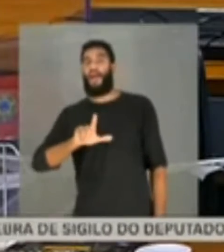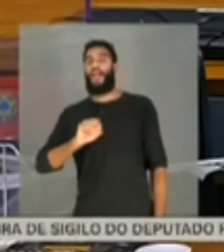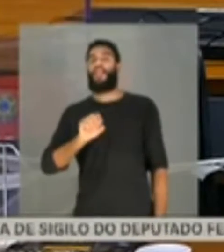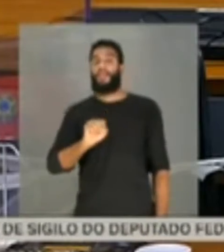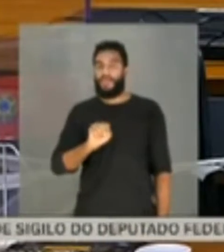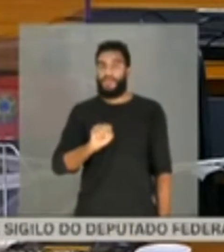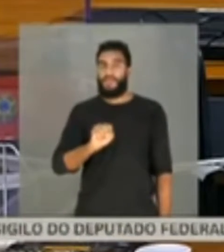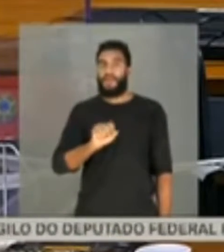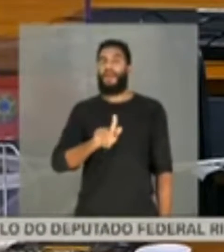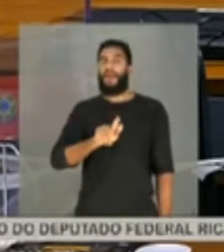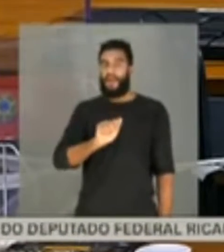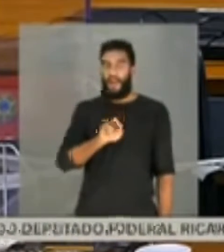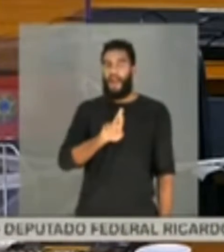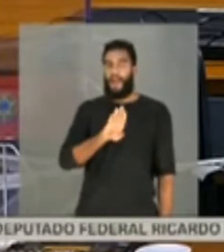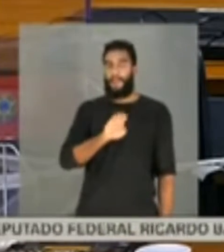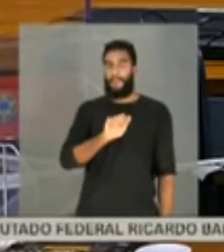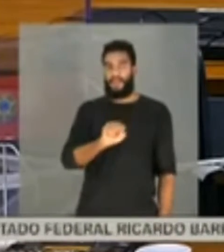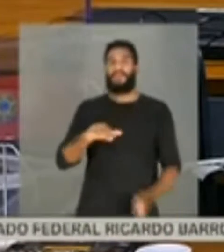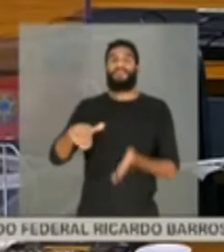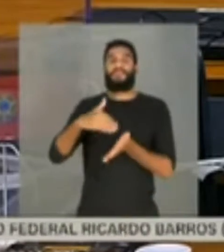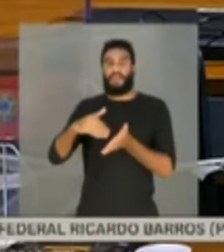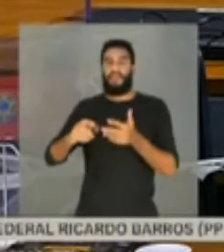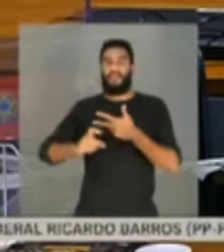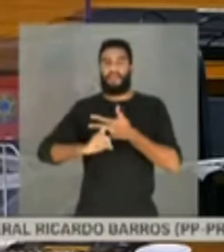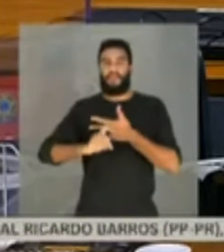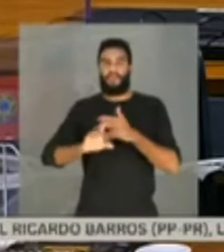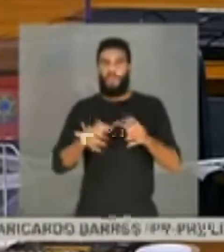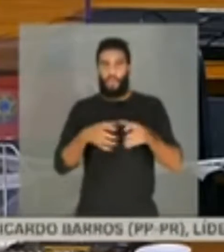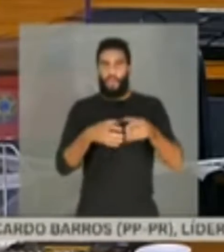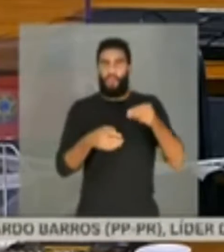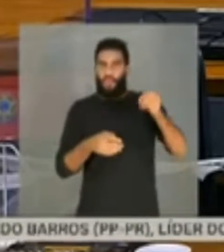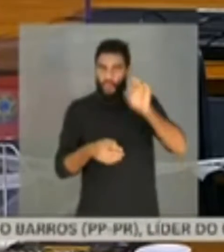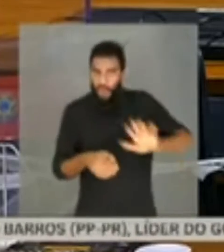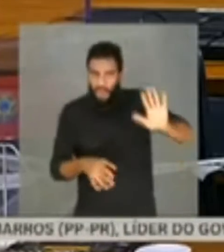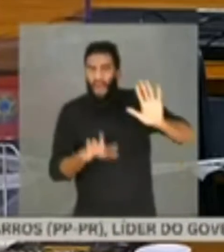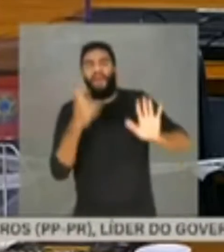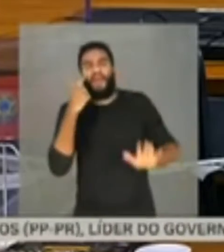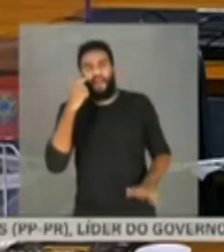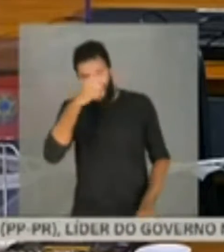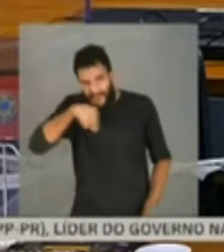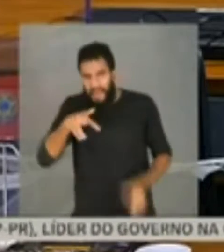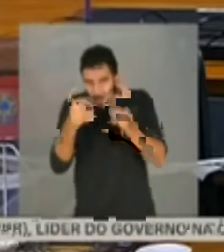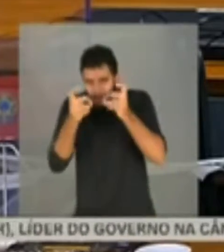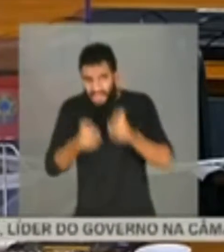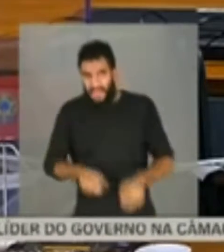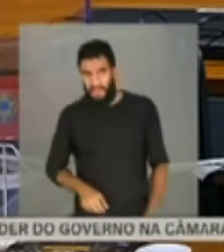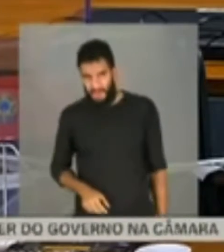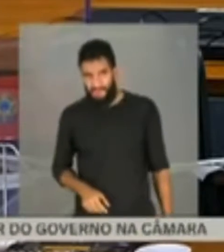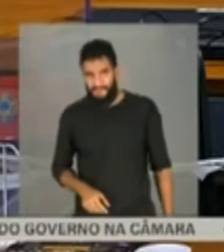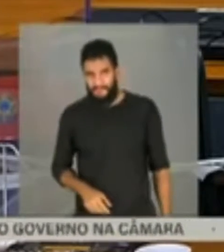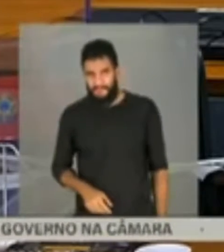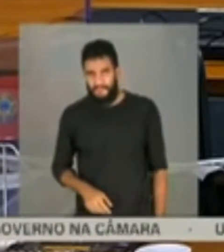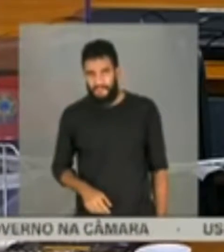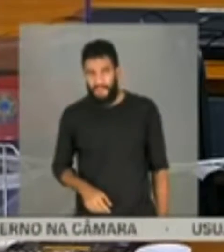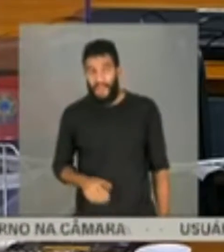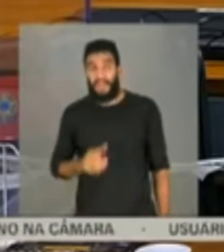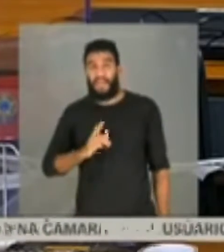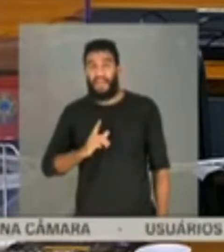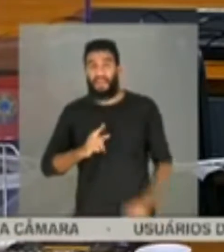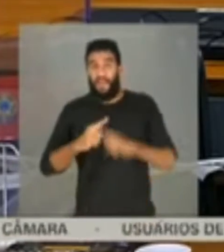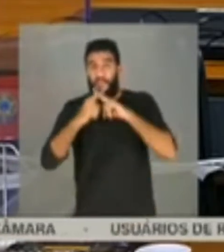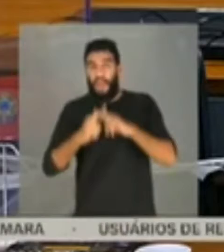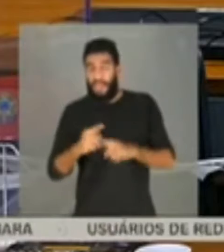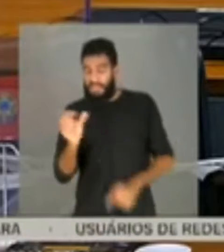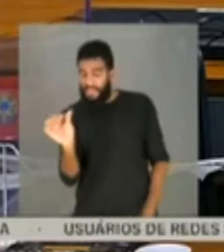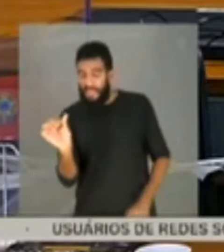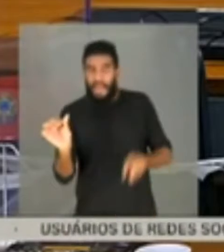Carlos Gabas, secretário executivo do Consórcio Nordeste. Agora veja, Brasil, vai vendo.